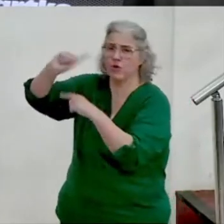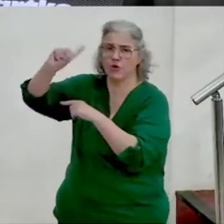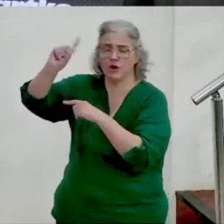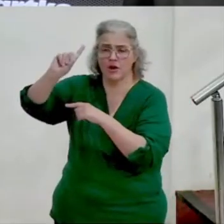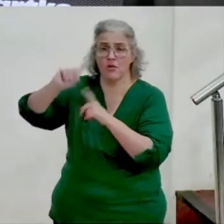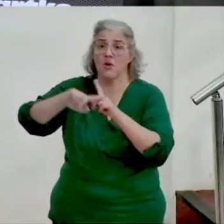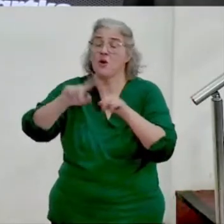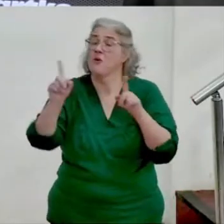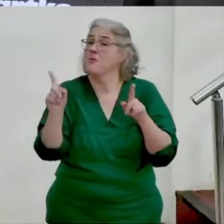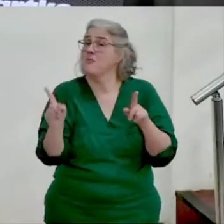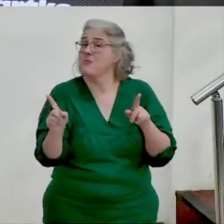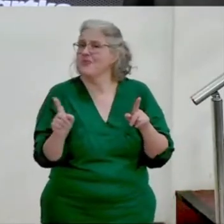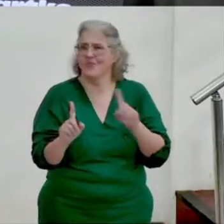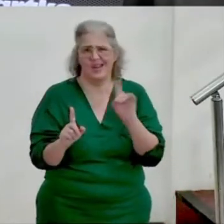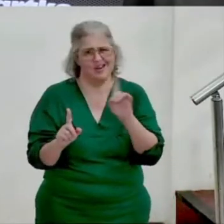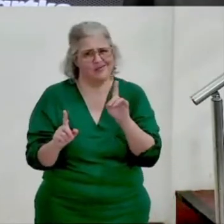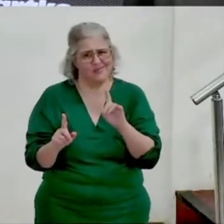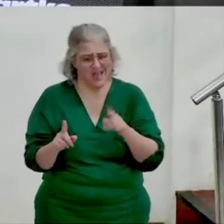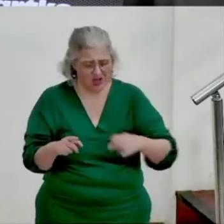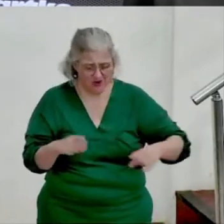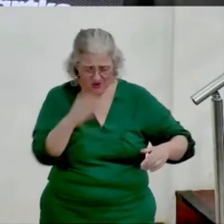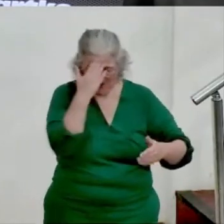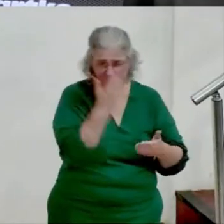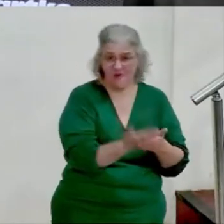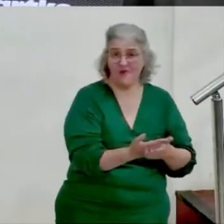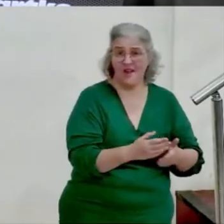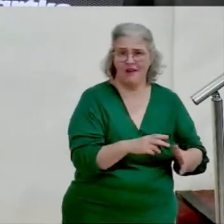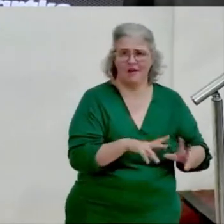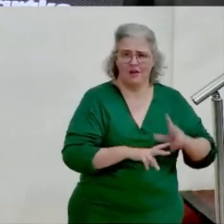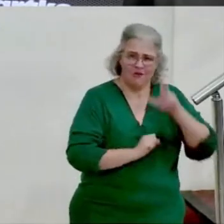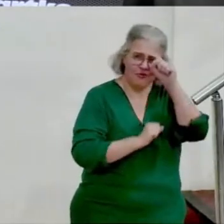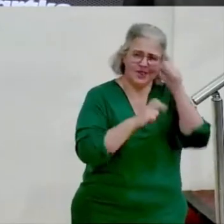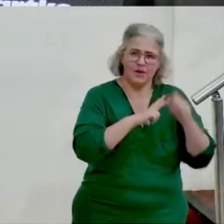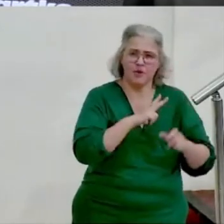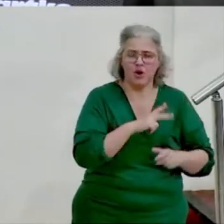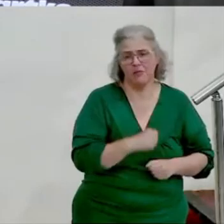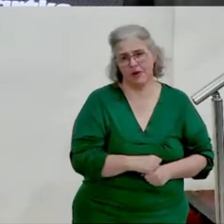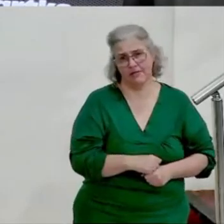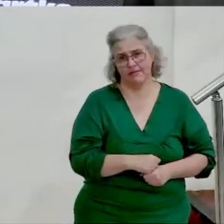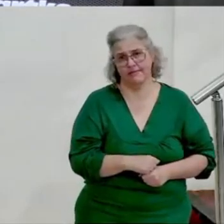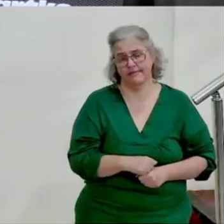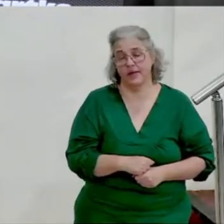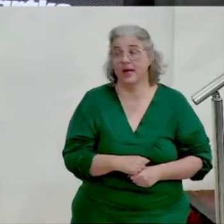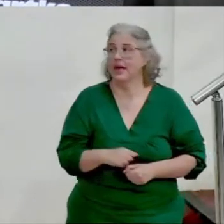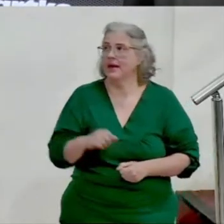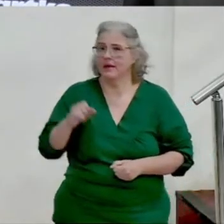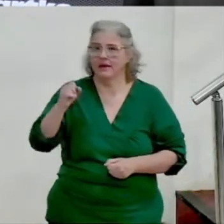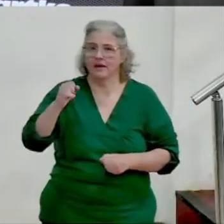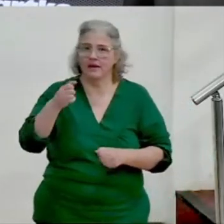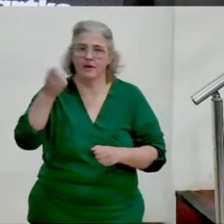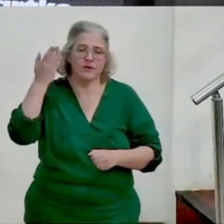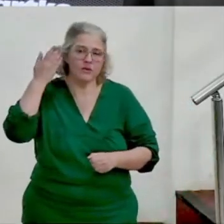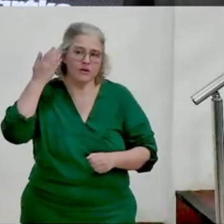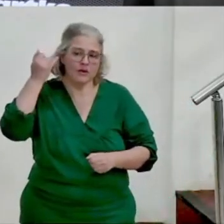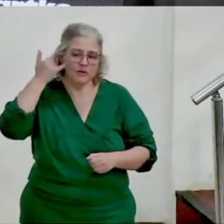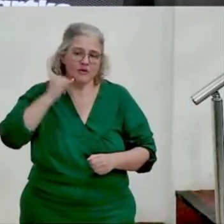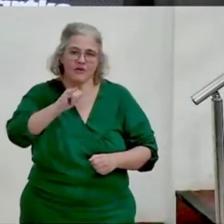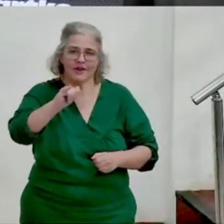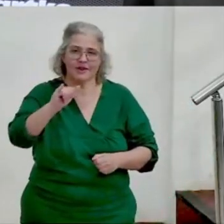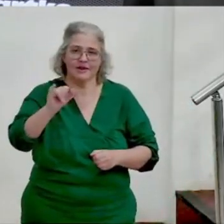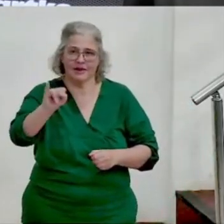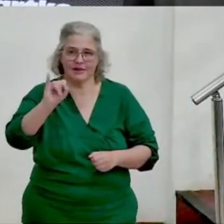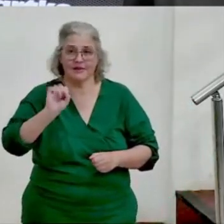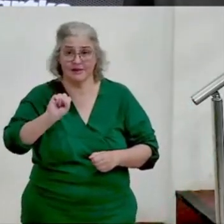Isaías escreve: ai dos que descem ao Egito em busca de socorro e